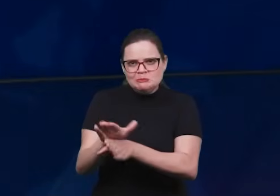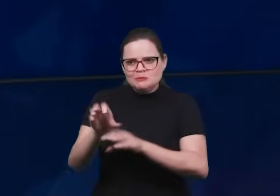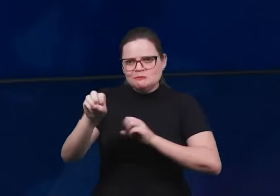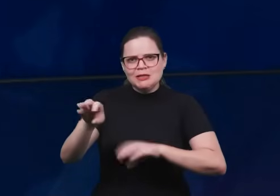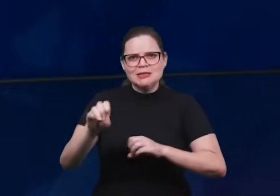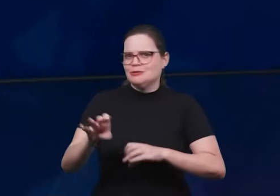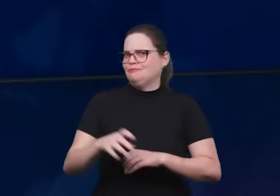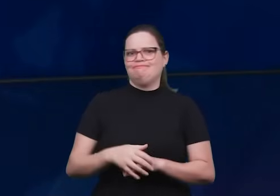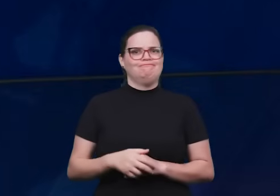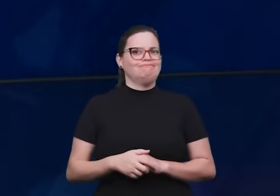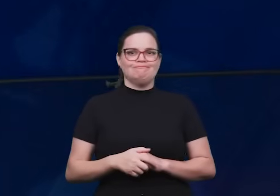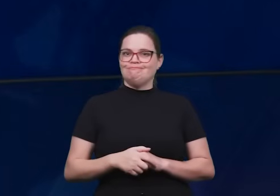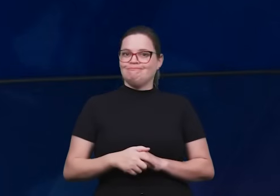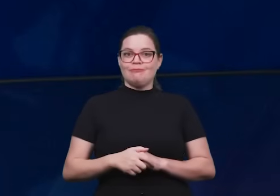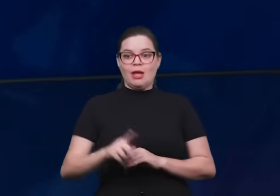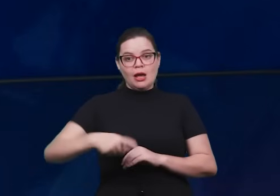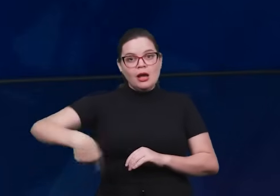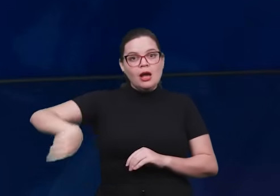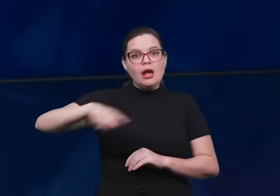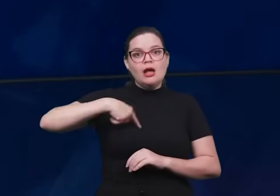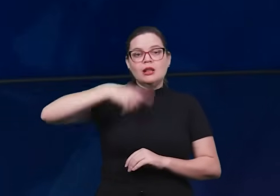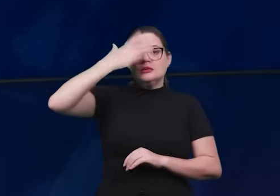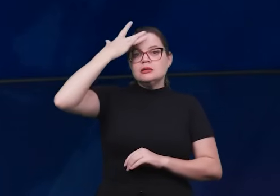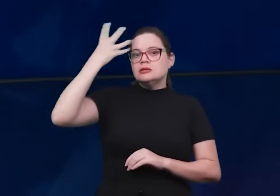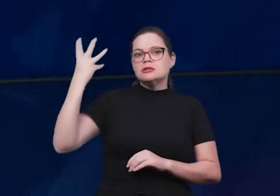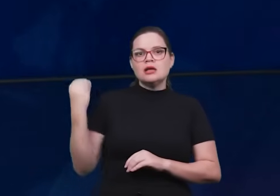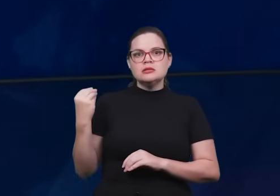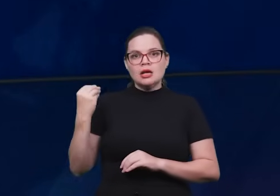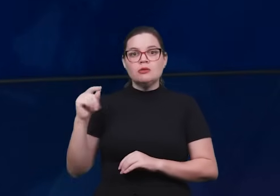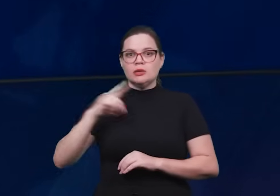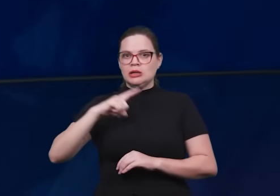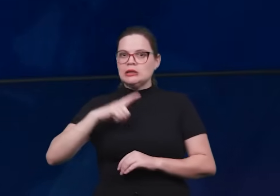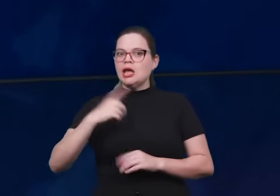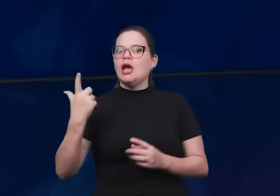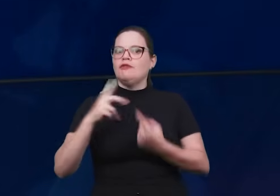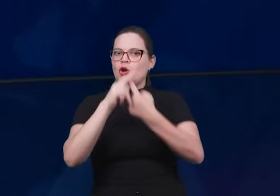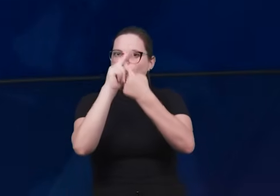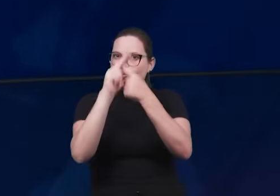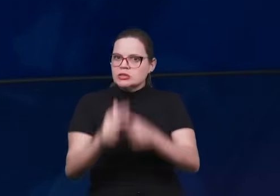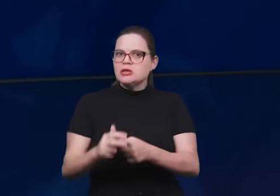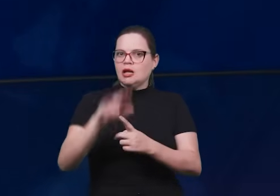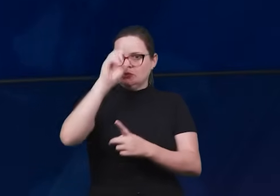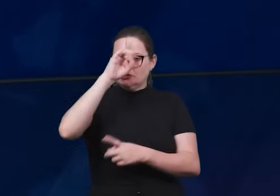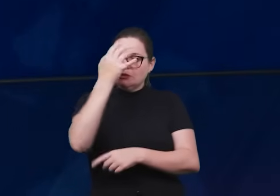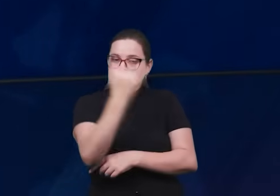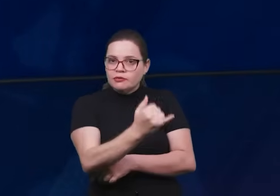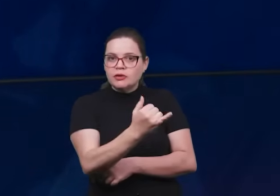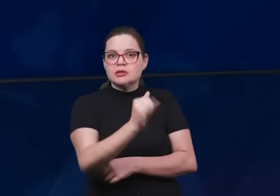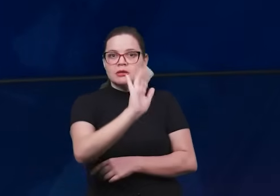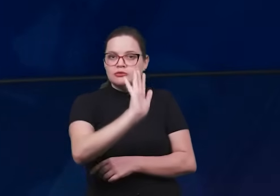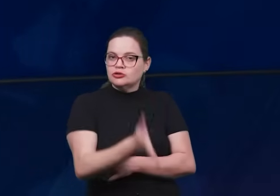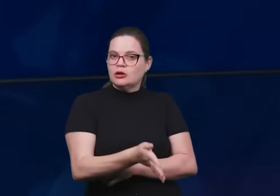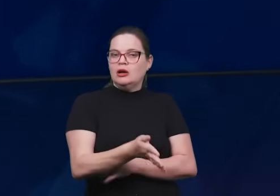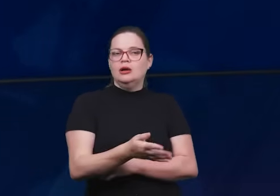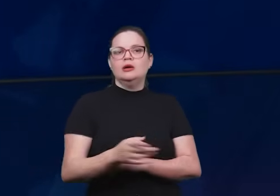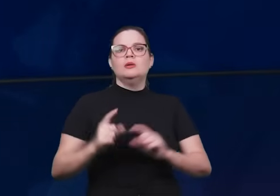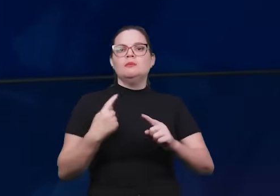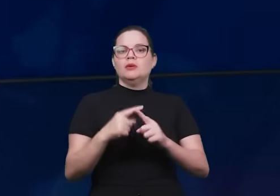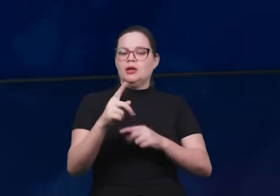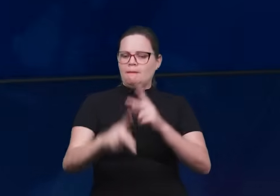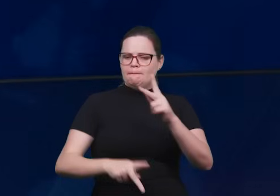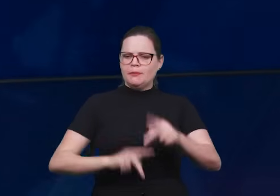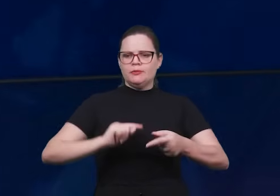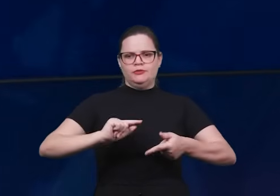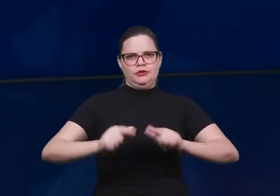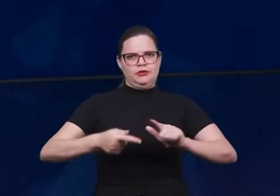Esqueceu-se de uma exortação, aquela exortação clara a esse respeito, que foi dada a